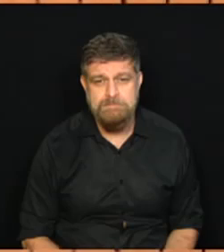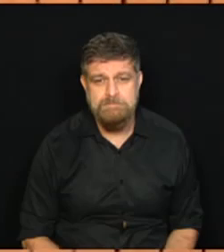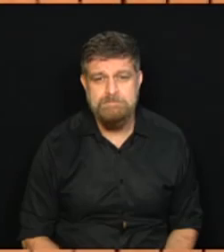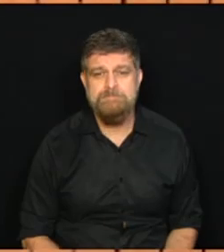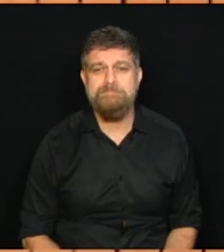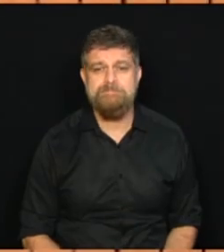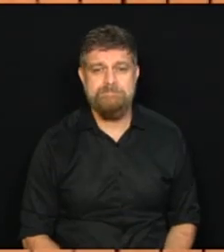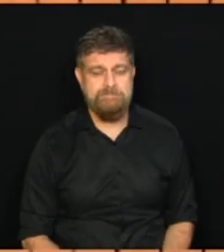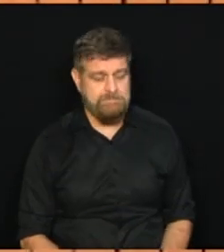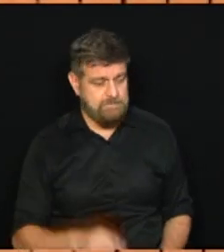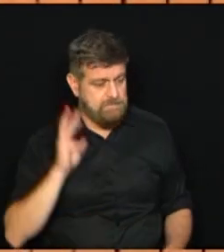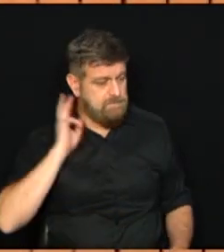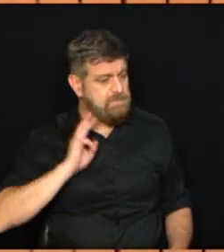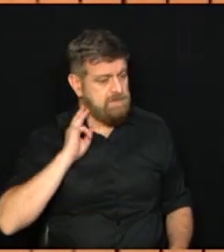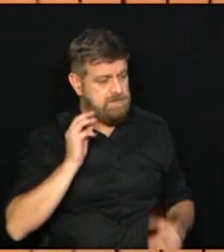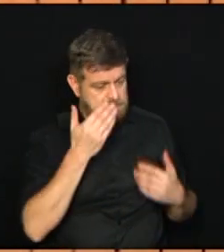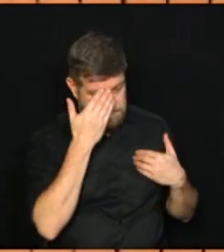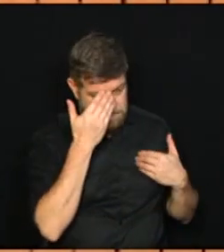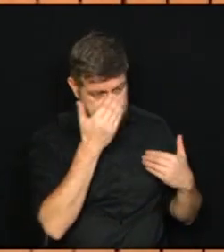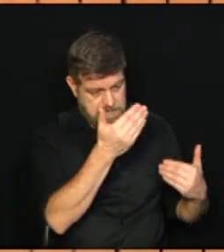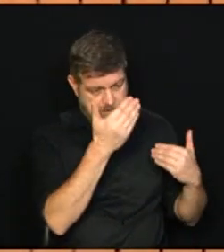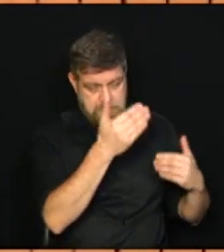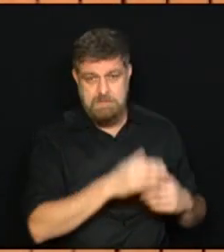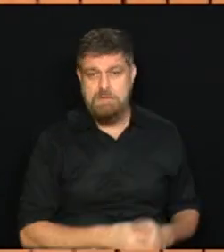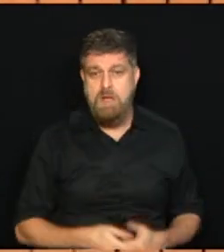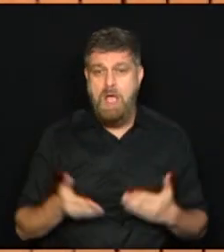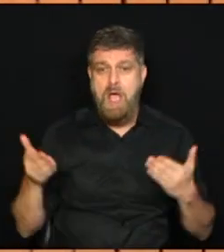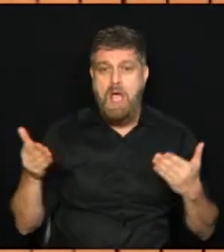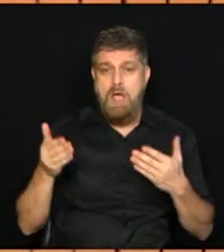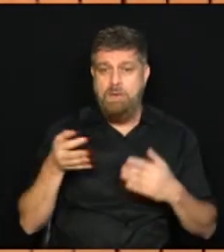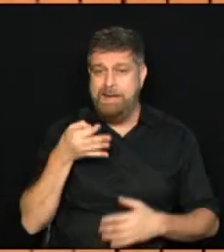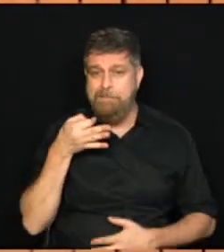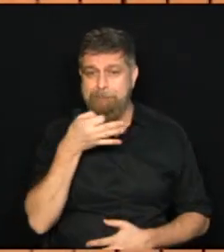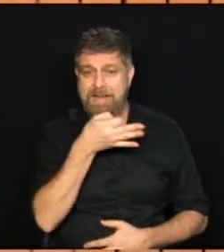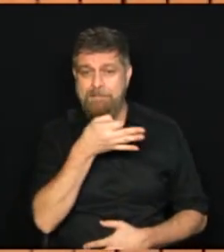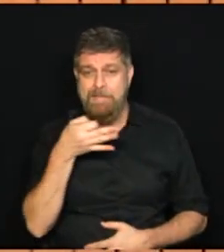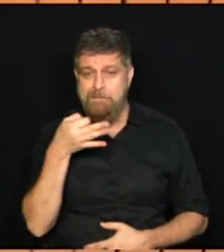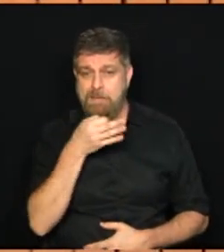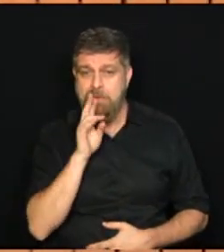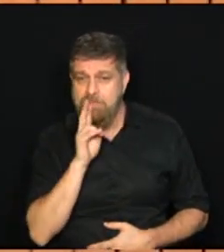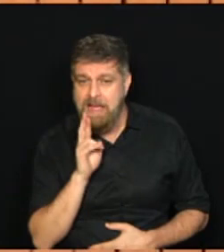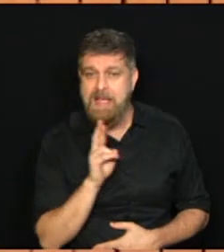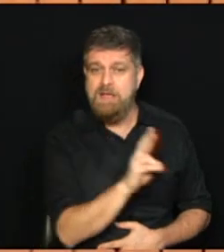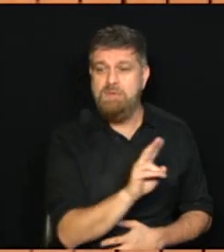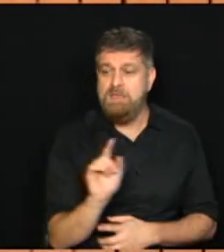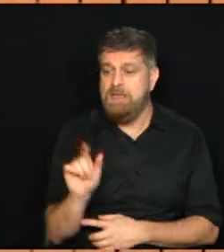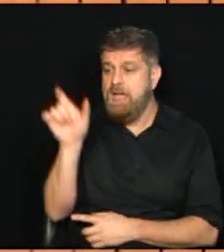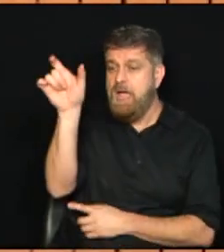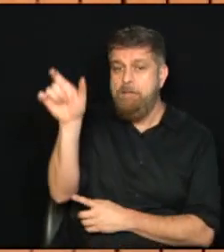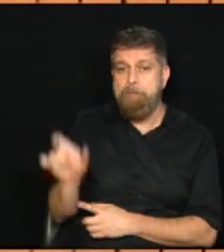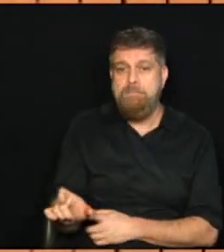Muito obrigado, vereador Cecílio Santos. Eu passo a palavra à doutora Andréa.